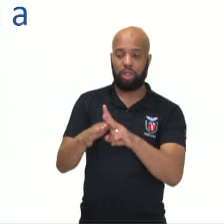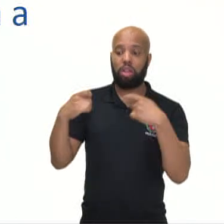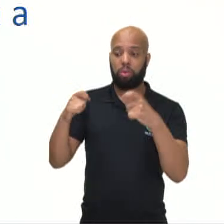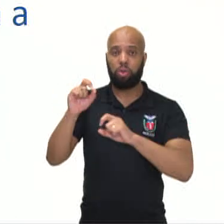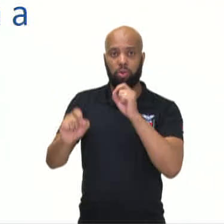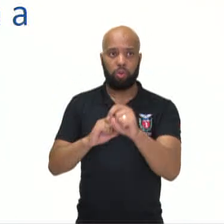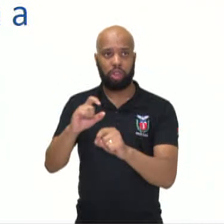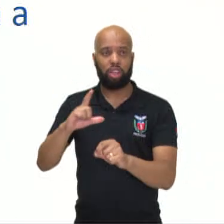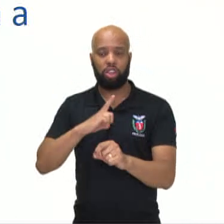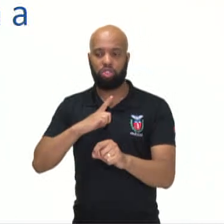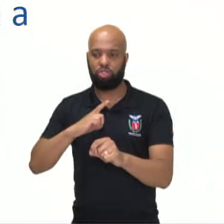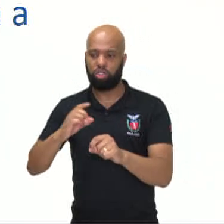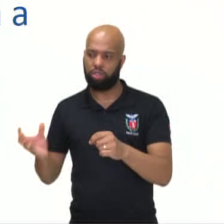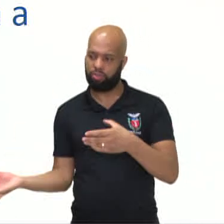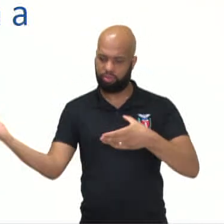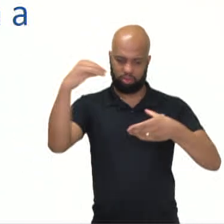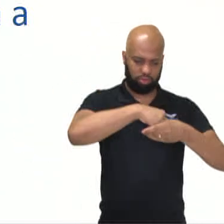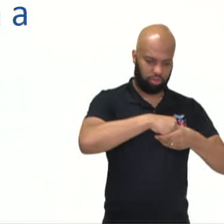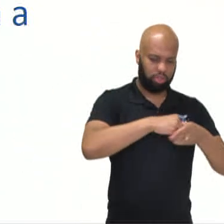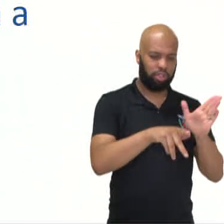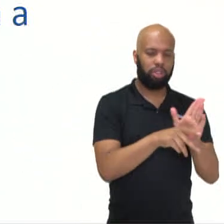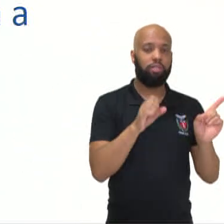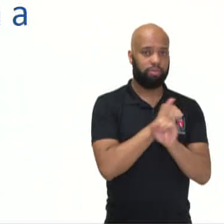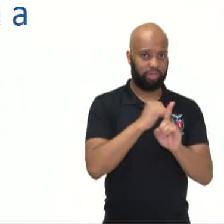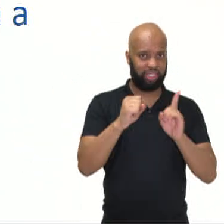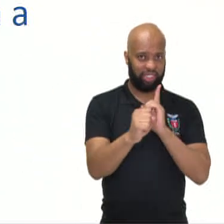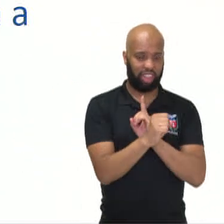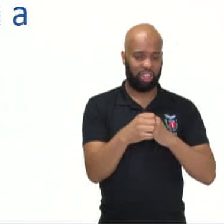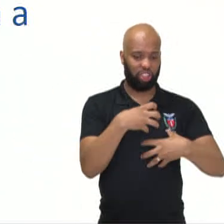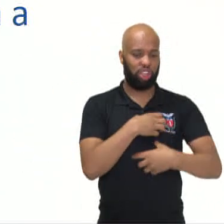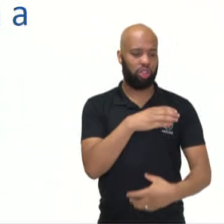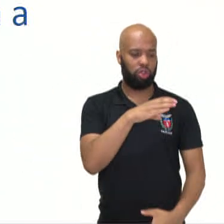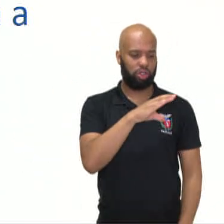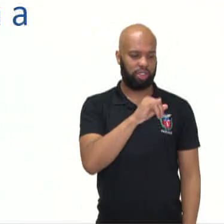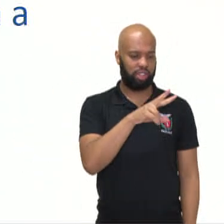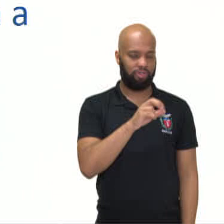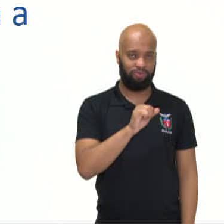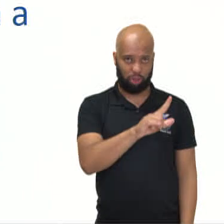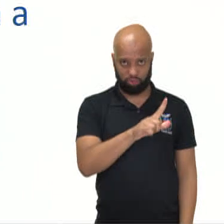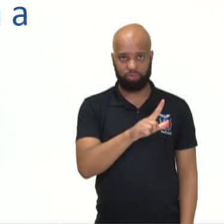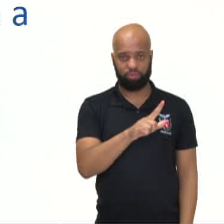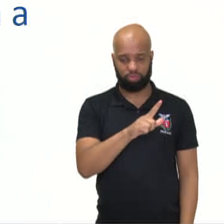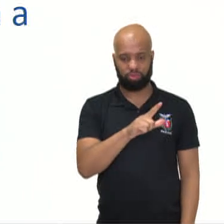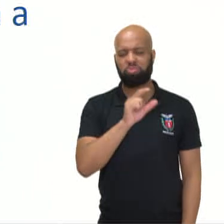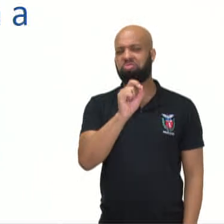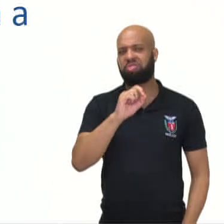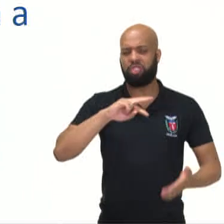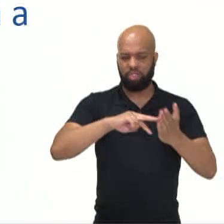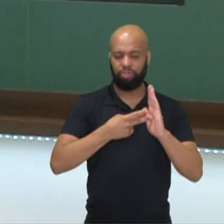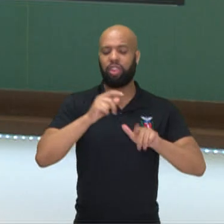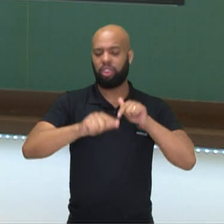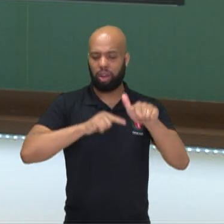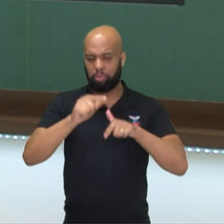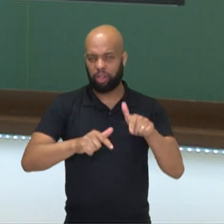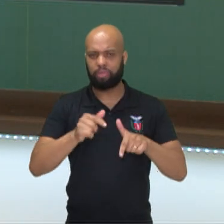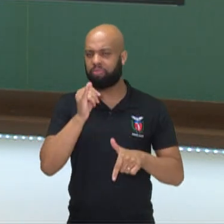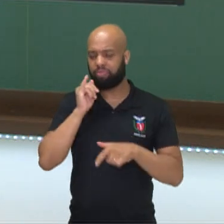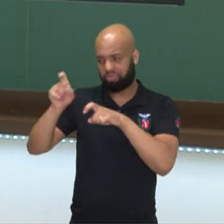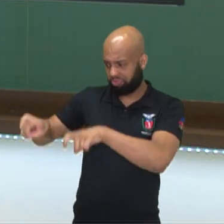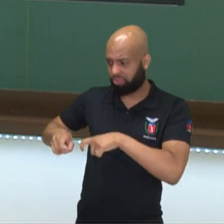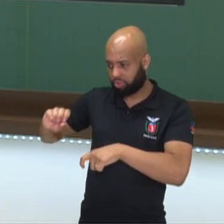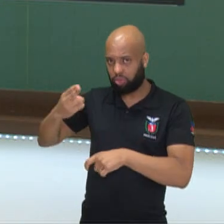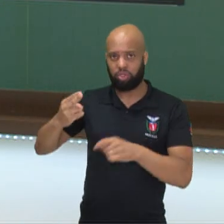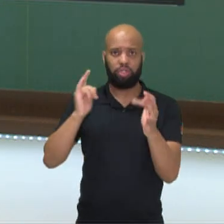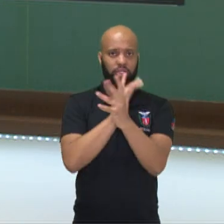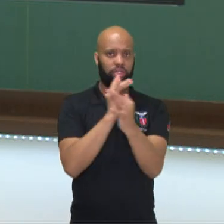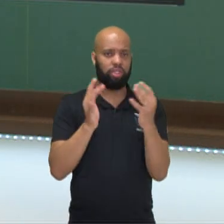ser incorporado a este mundo civilizado. Então, esse mundo do trabalho, fosse na cidade ou na área rural, mas